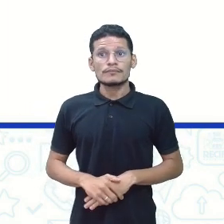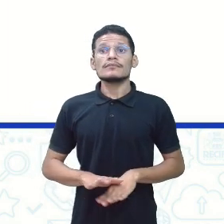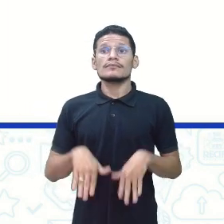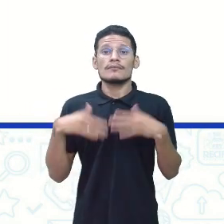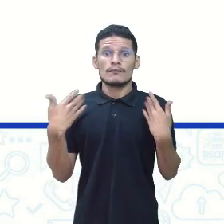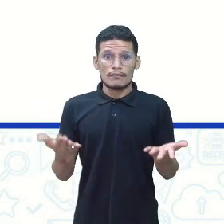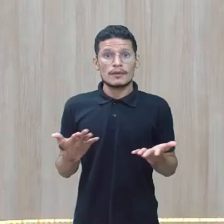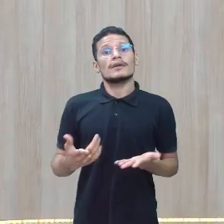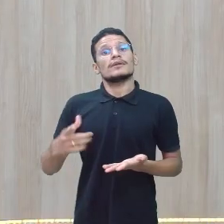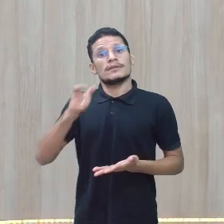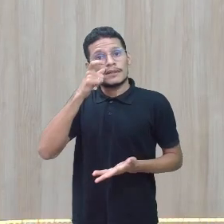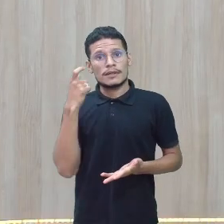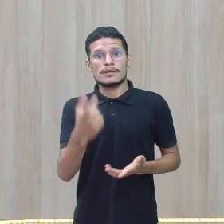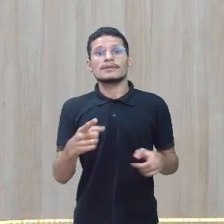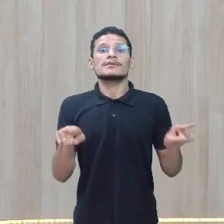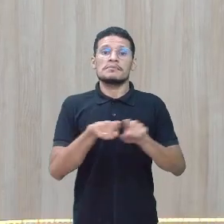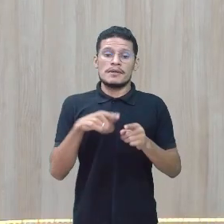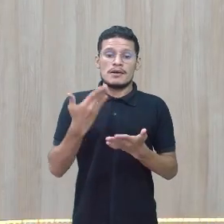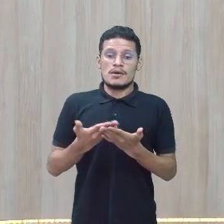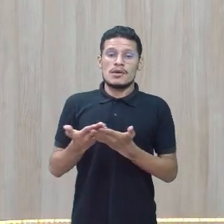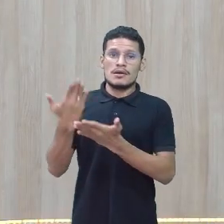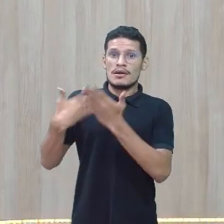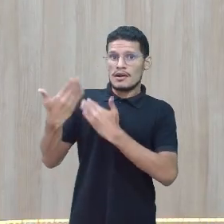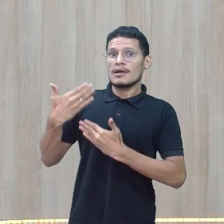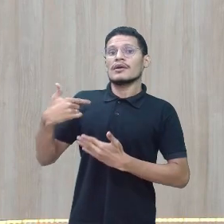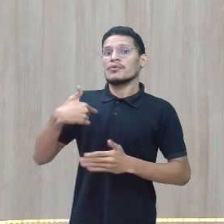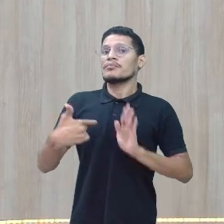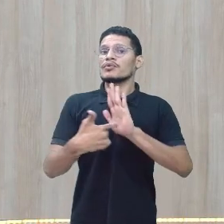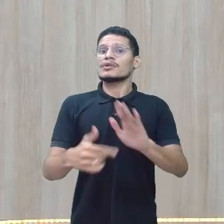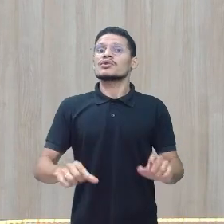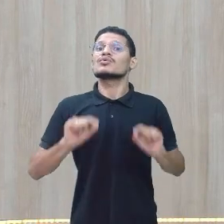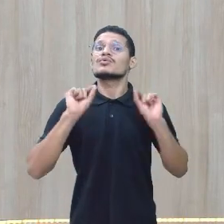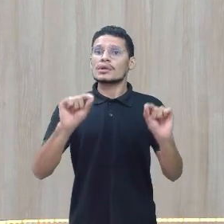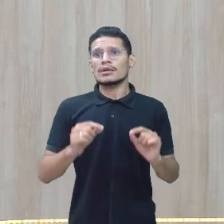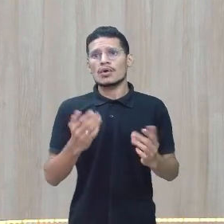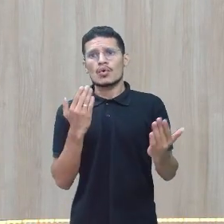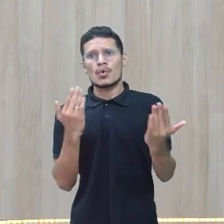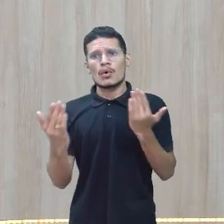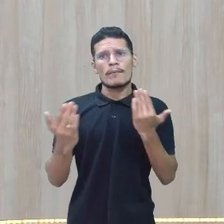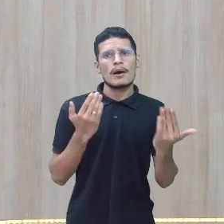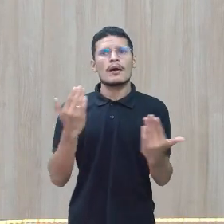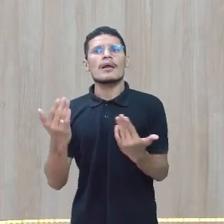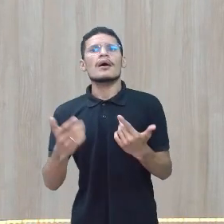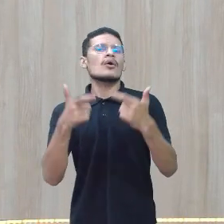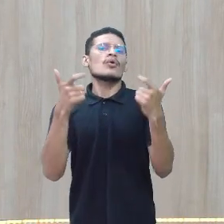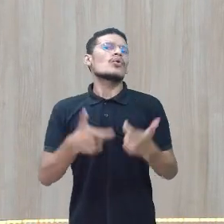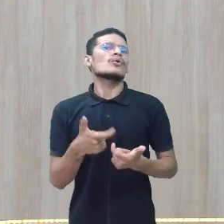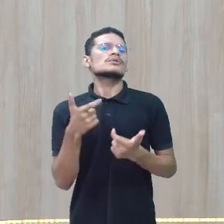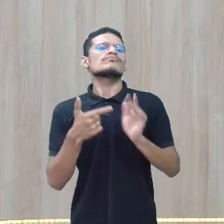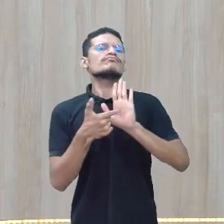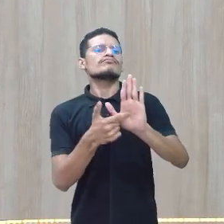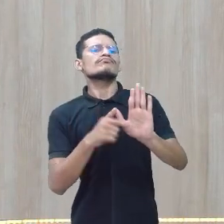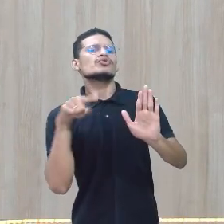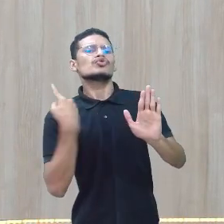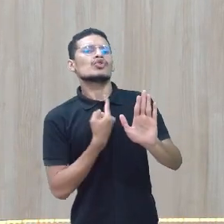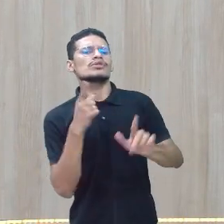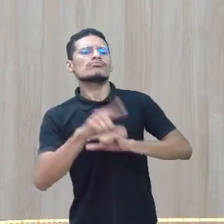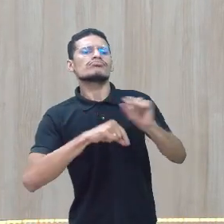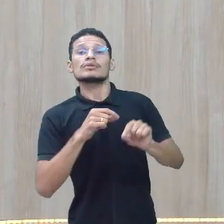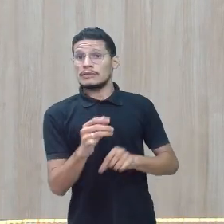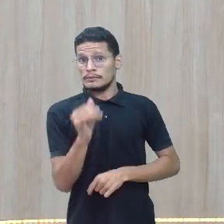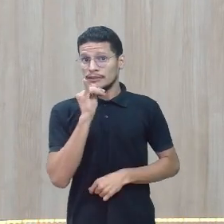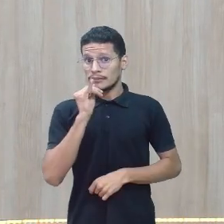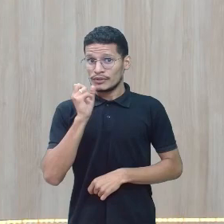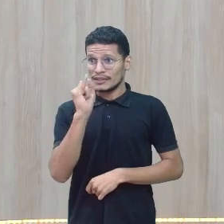E aí foi bem interessante, na aula passada eu trouxe essa noção da gente comparar onde que essa amostra está sendo pega, né? Se a